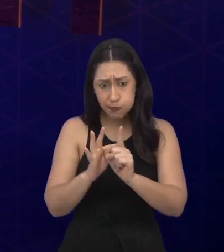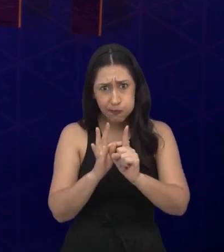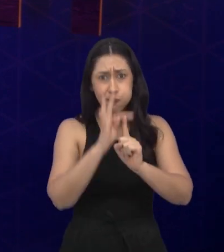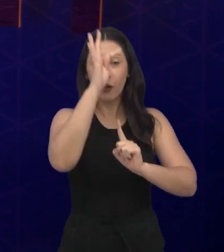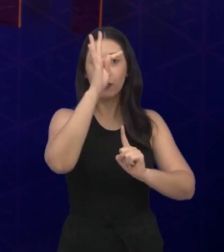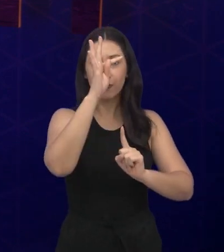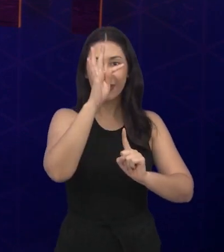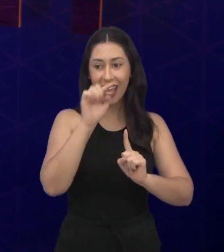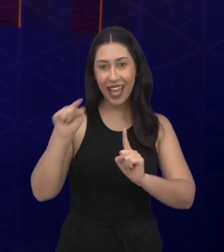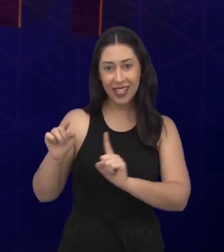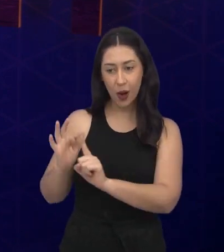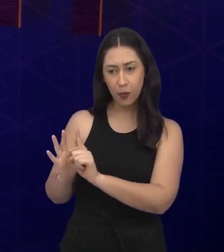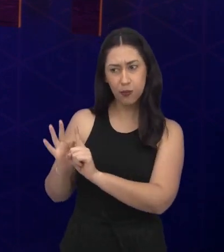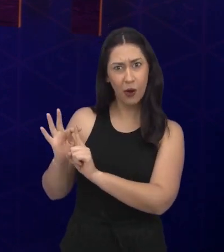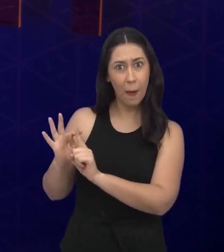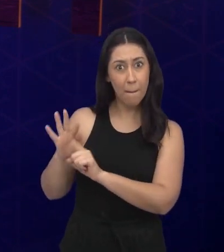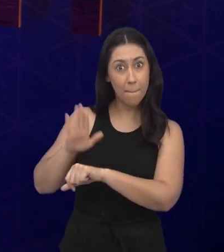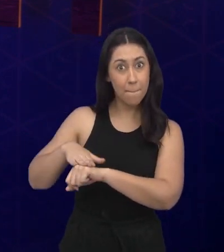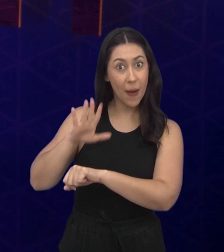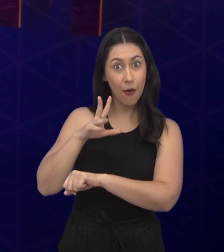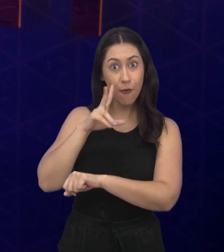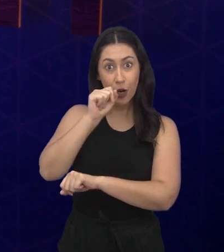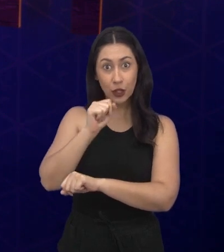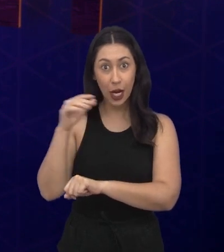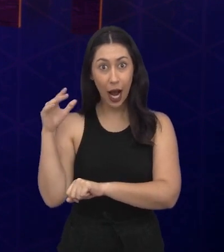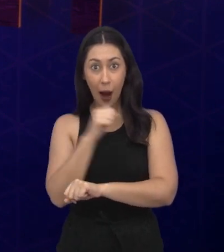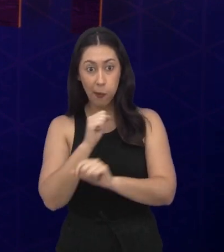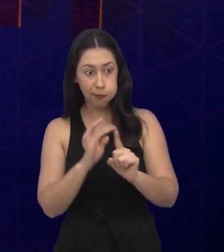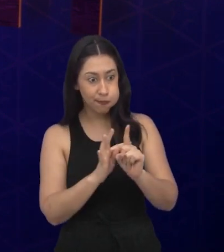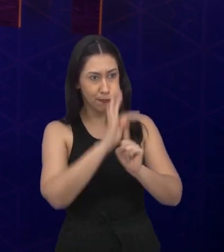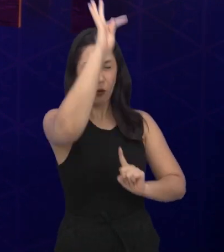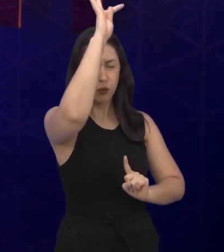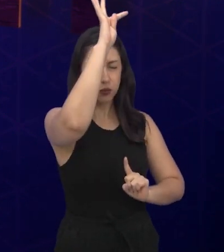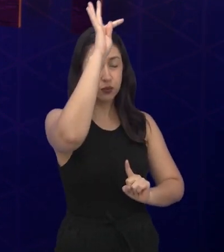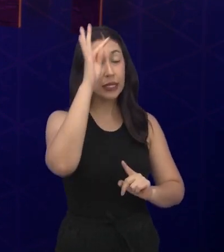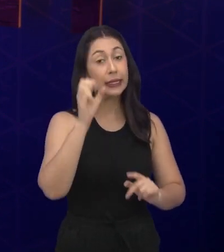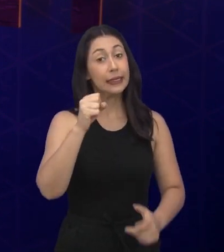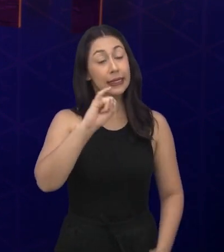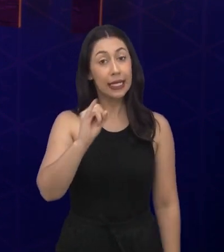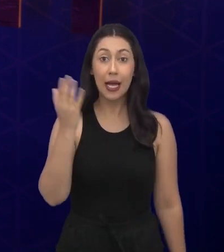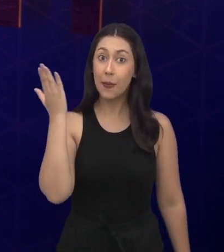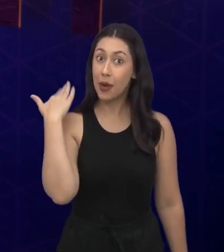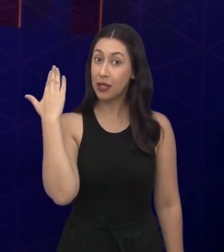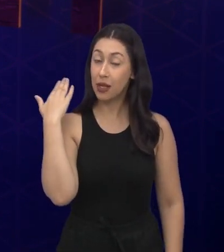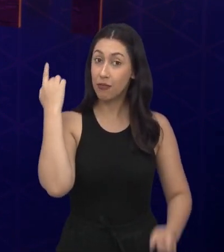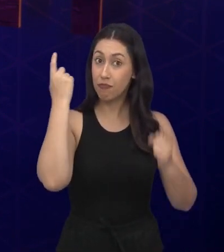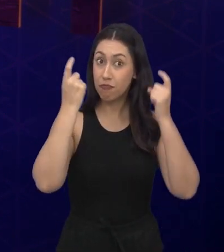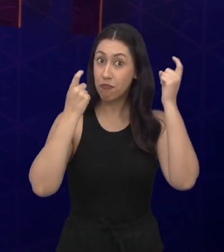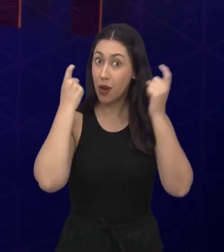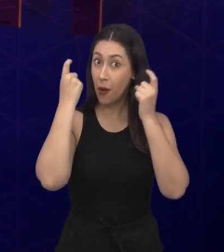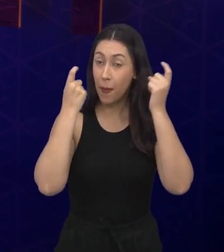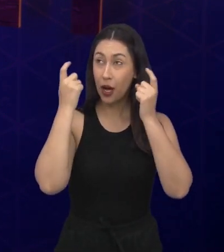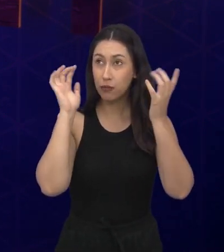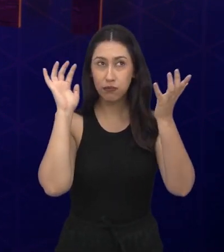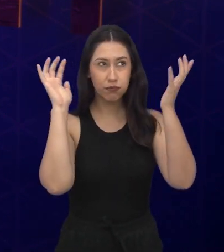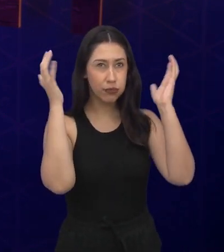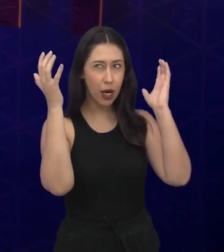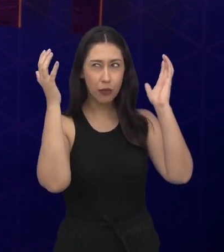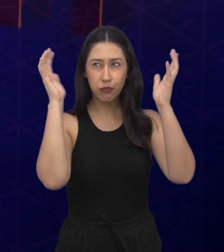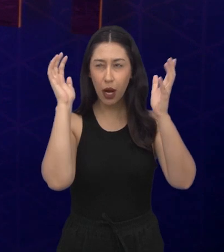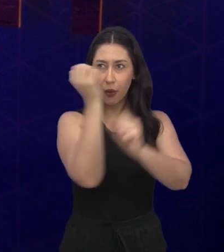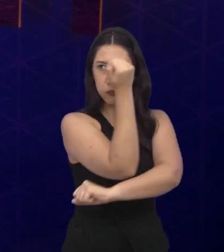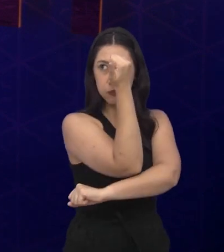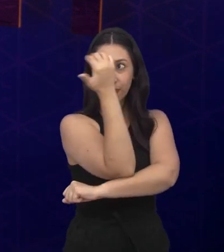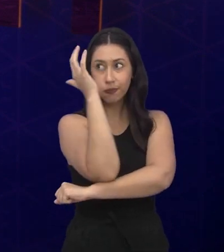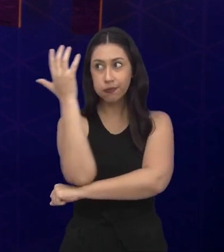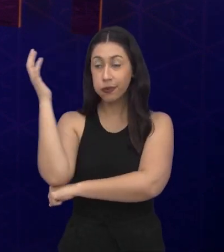o aquecimento global mais potente e mais acelerado. Se antes a gente tinha que se preocupar com as questões